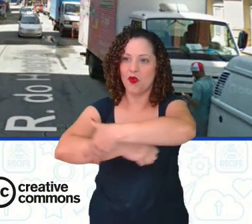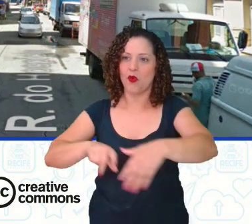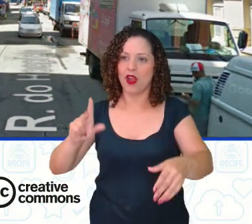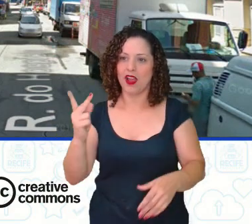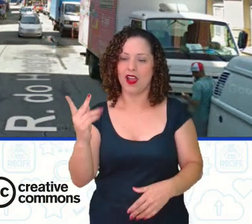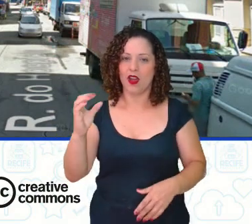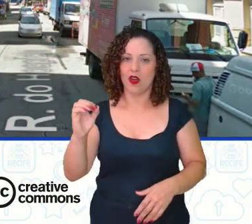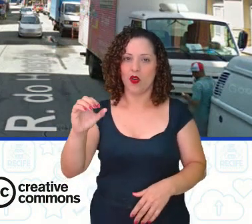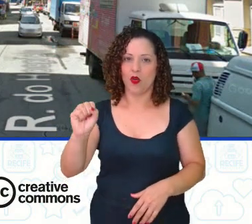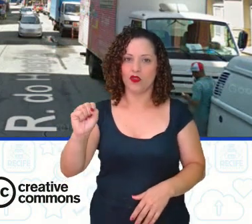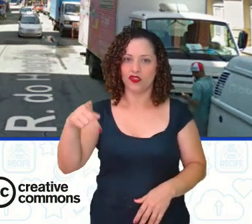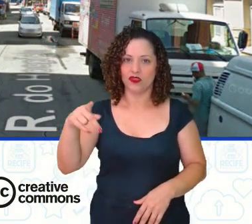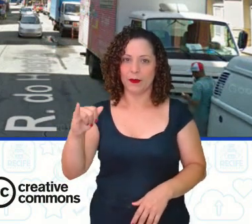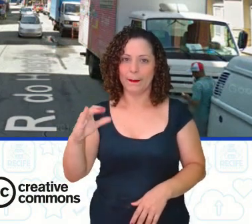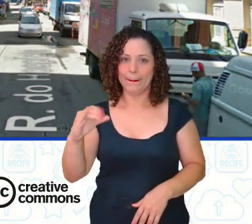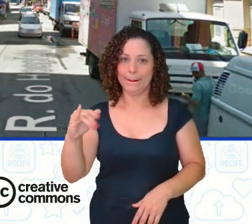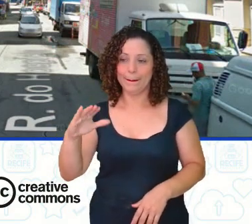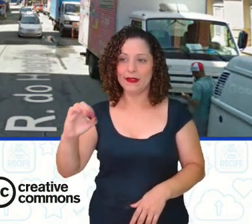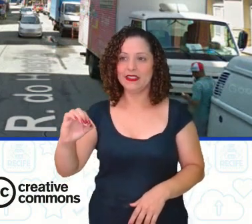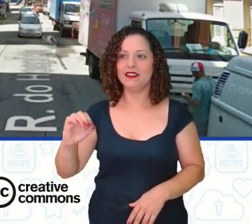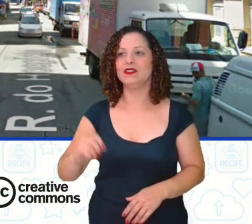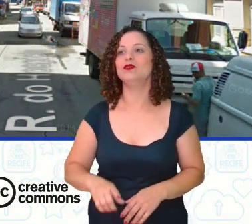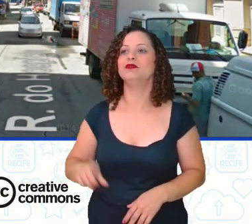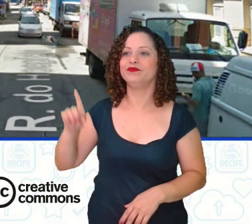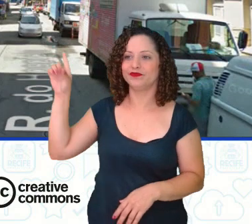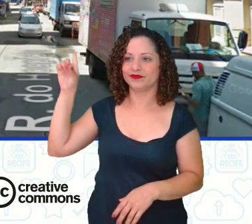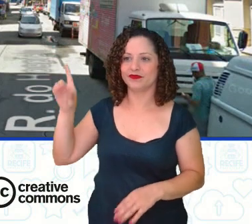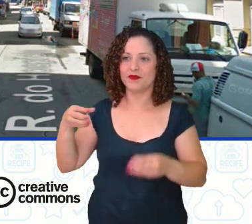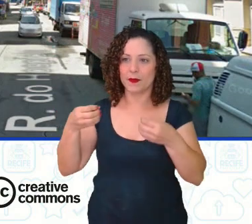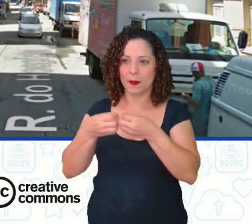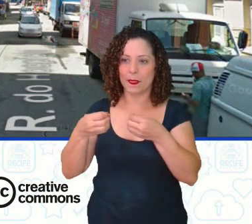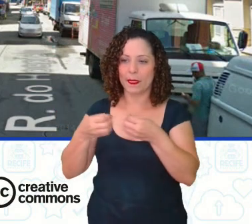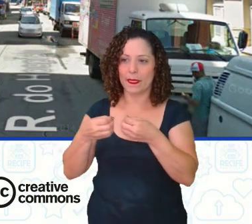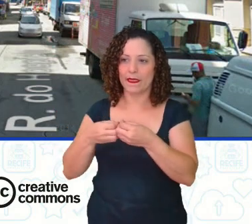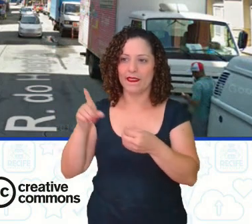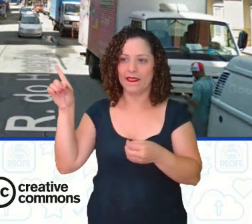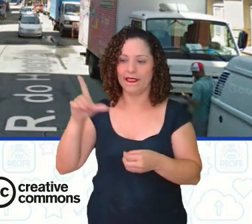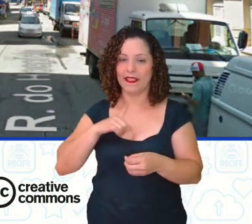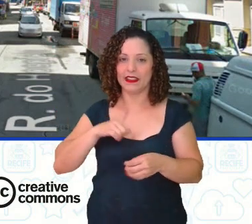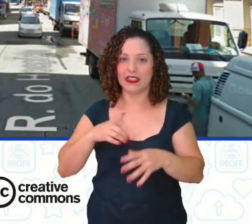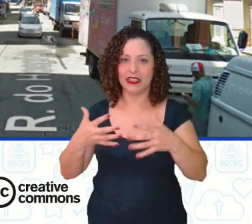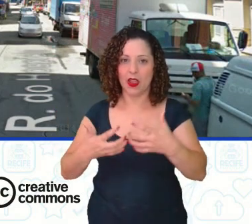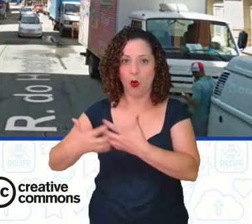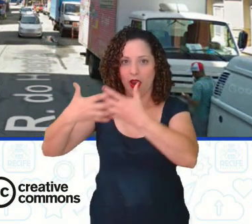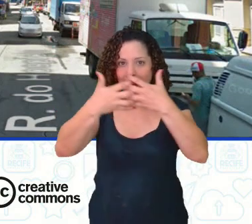do Hospício, Instituto Histórico ali, Geográfico de Pernambuco. É onde está passando esse caminhãozinho aí, ó.